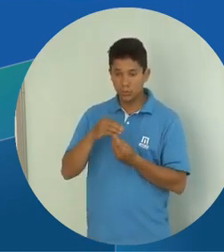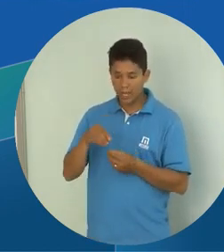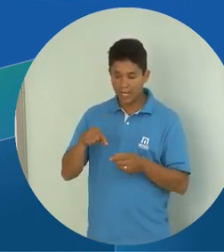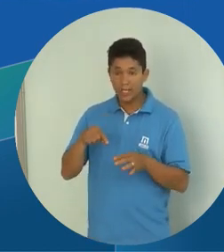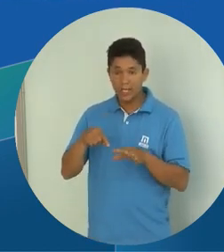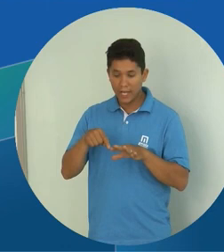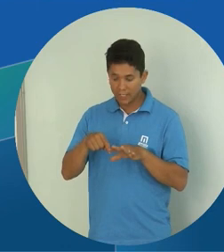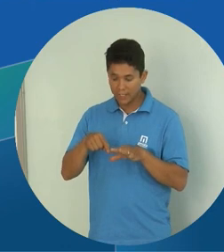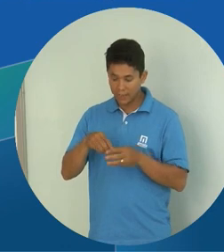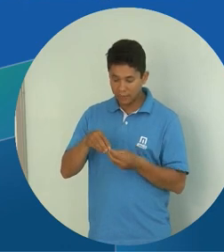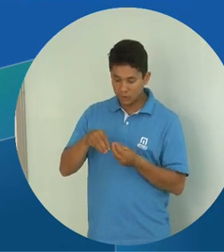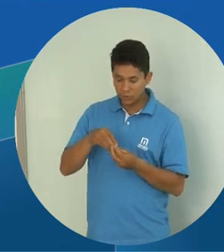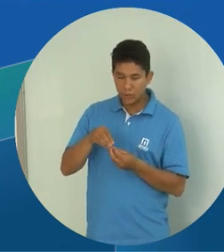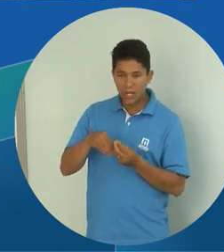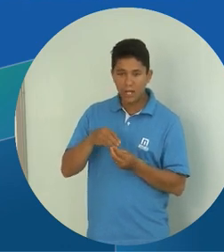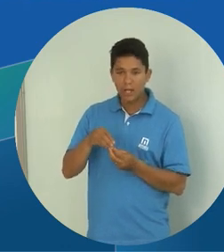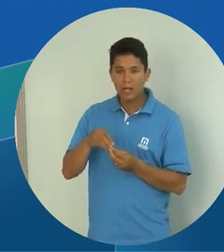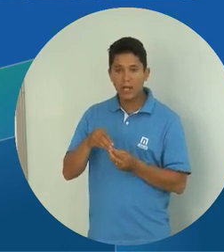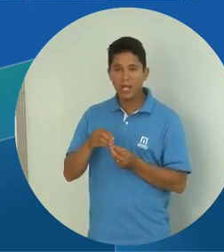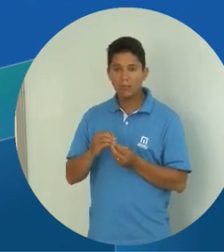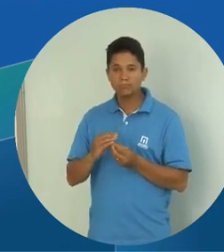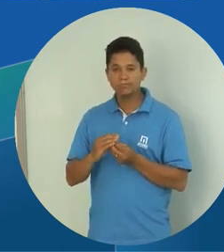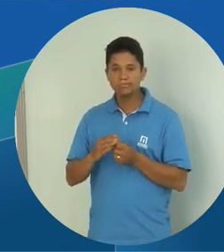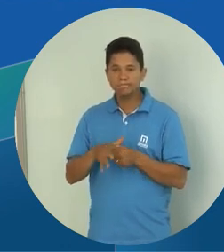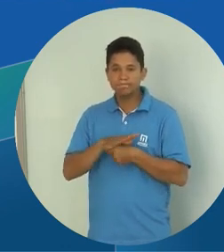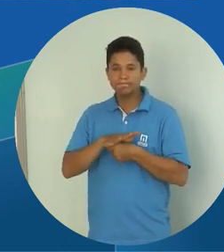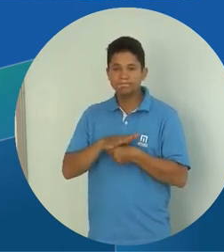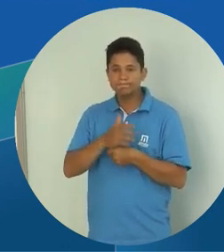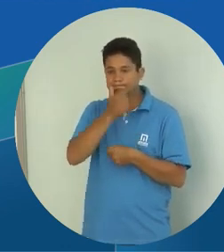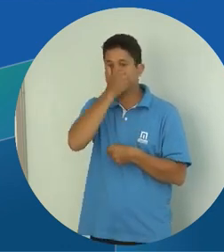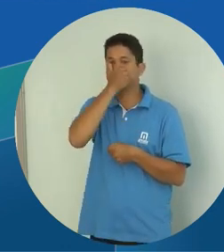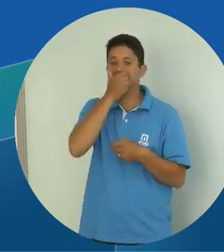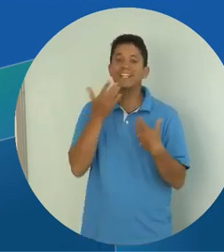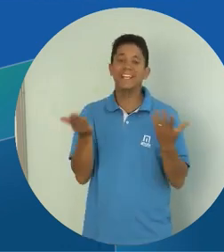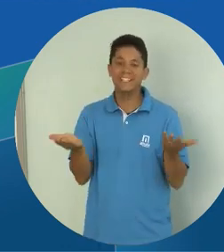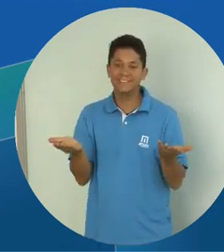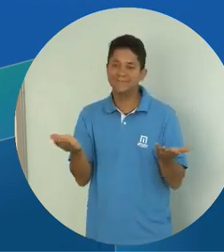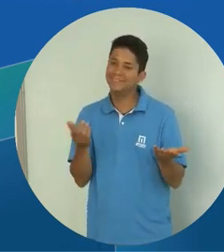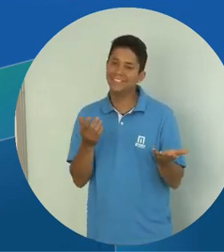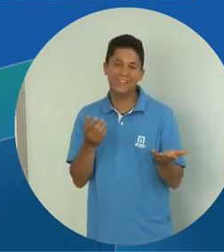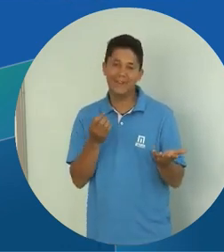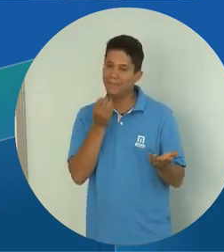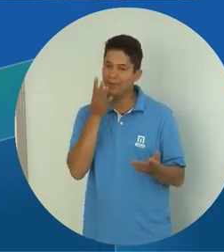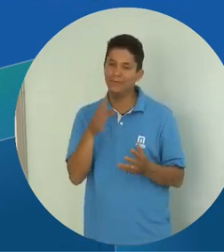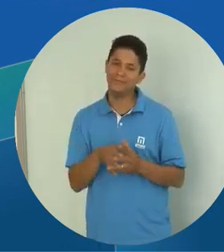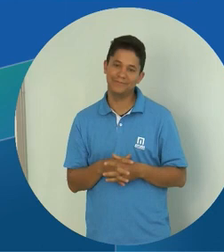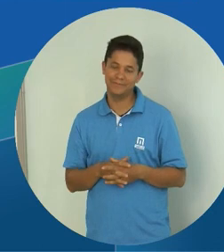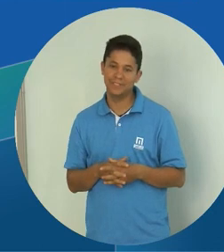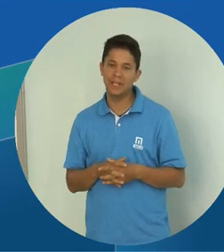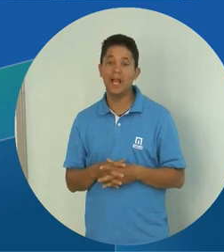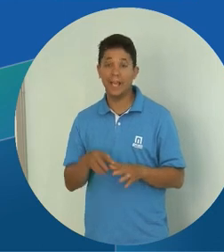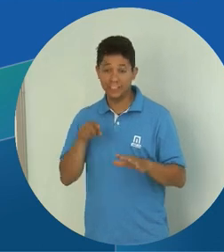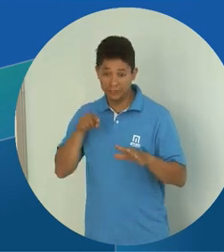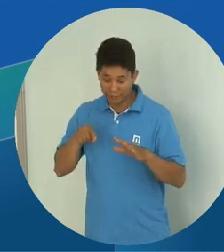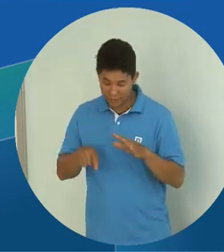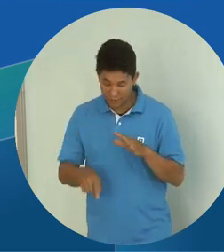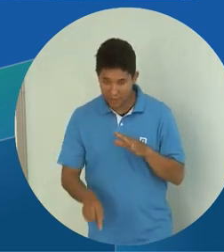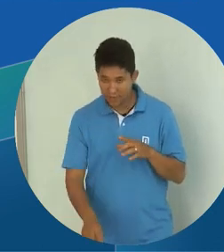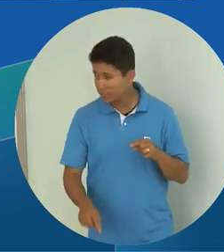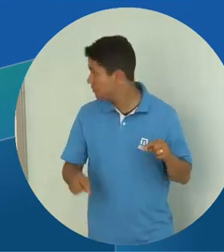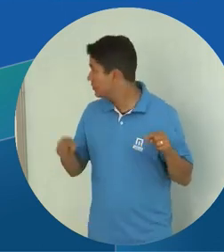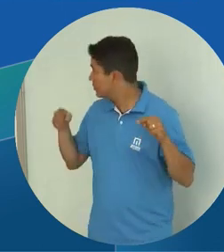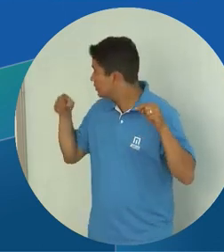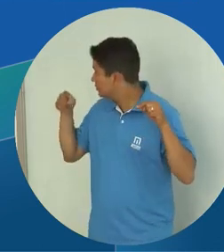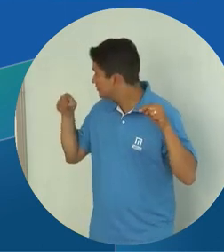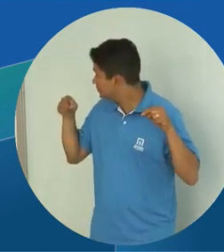tubo entope. Então, não é o ideal. Tá? Então, a gente fez as injeções, aqui detalhe do sistema, da